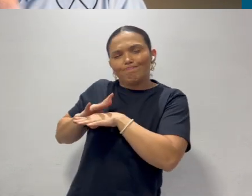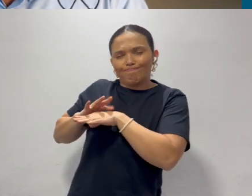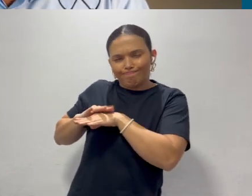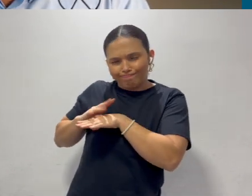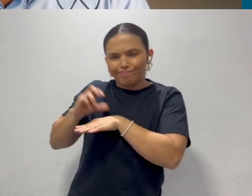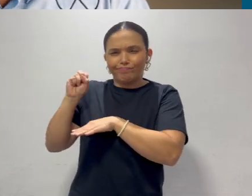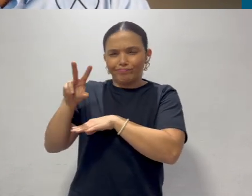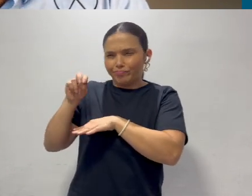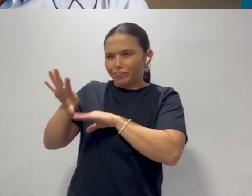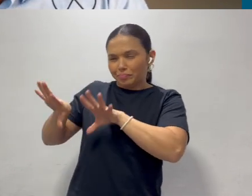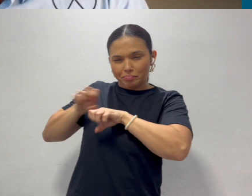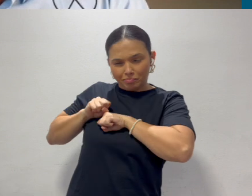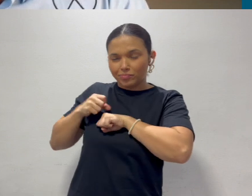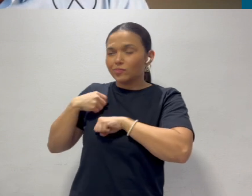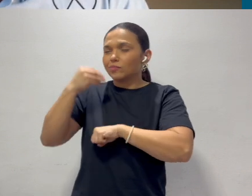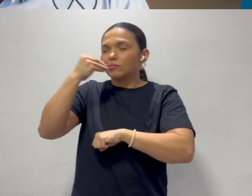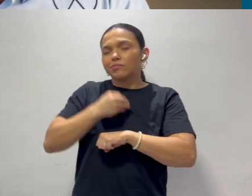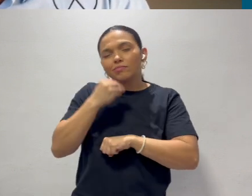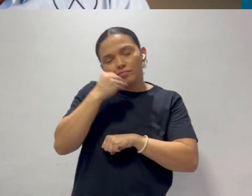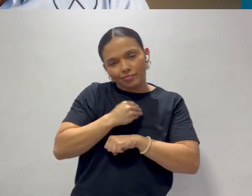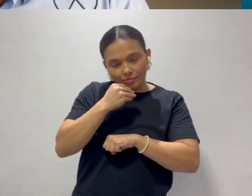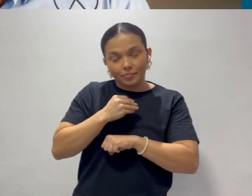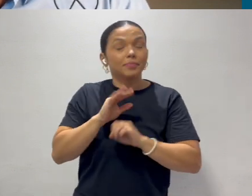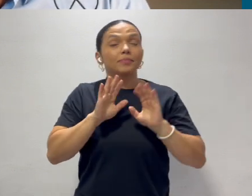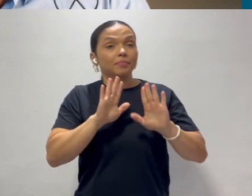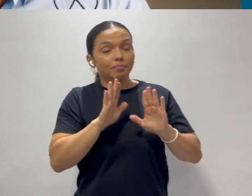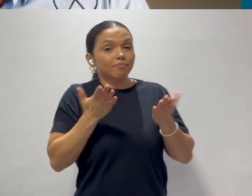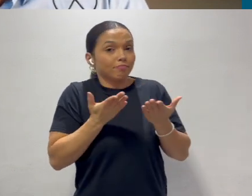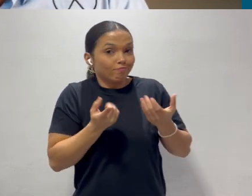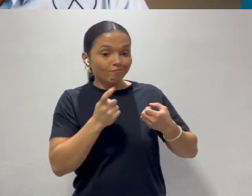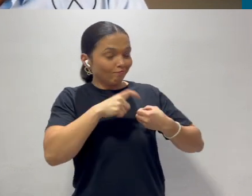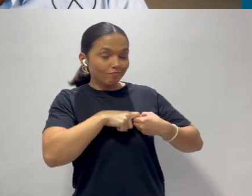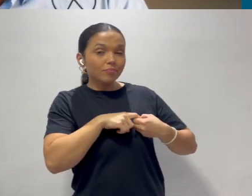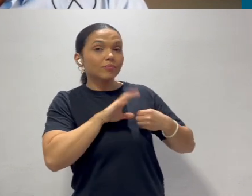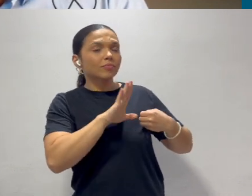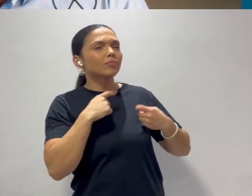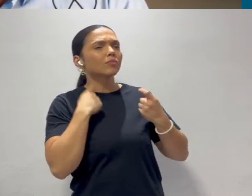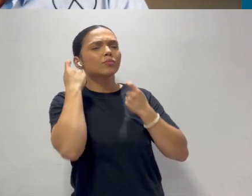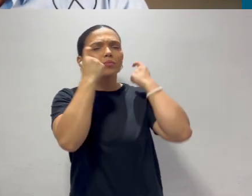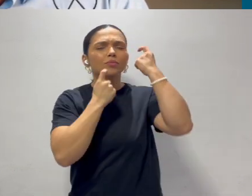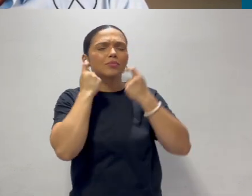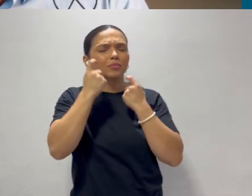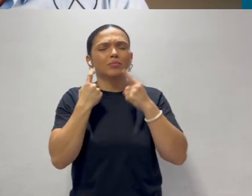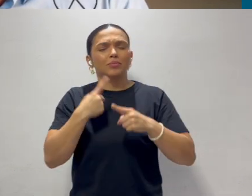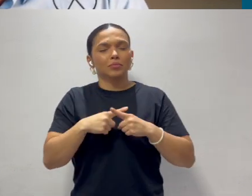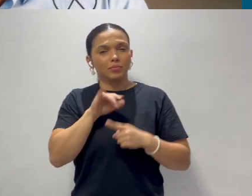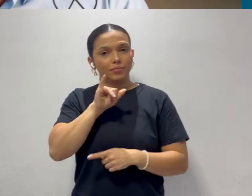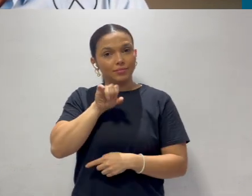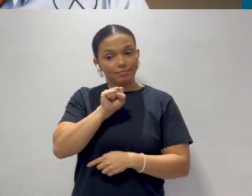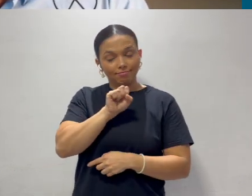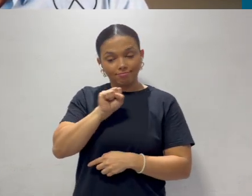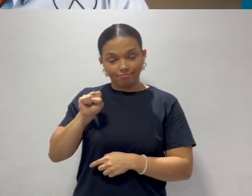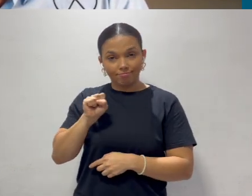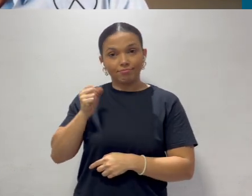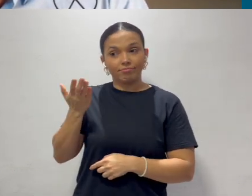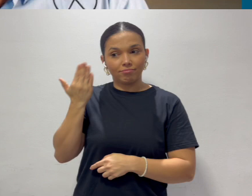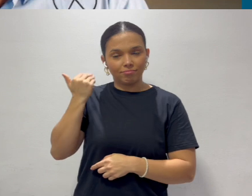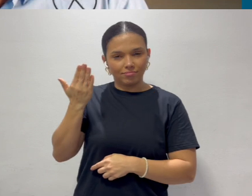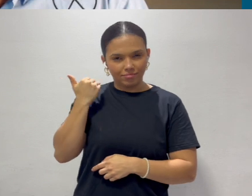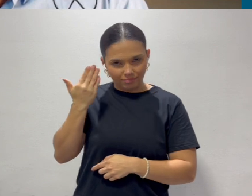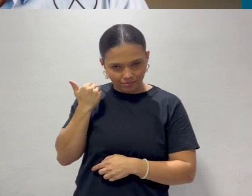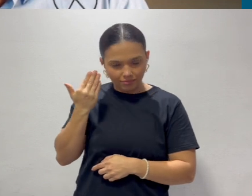que vocês não têm ideia. Suzane, você sabe qual é a minha grande preocupação de forma indireta? É que se o INSS,